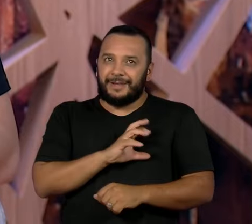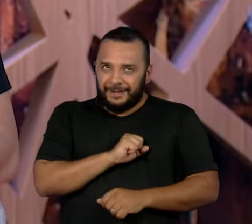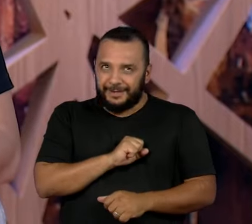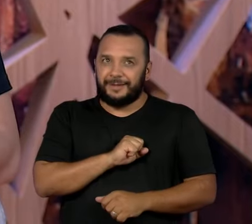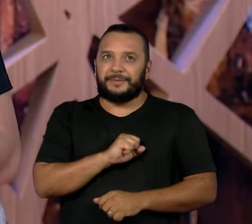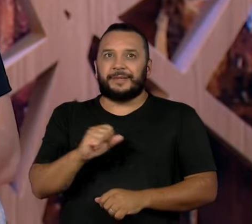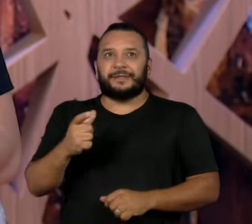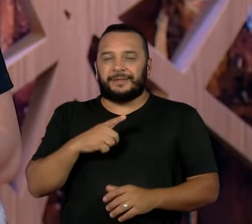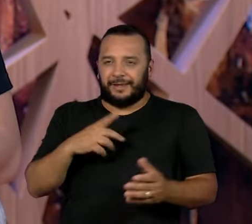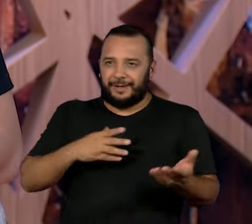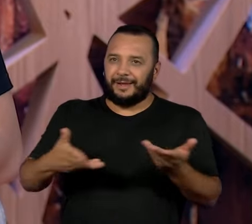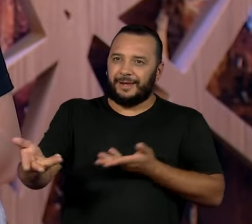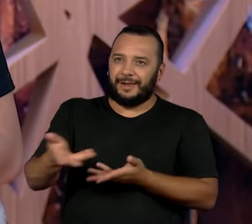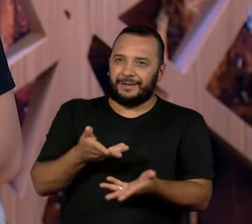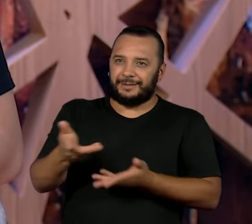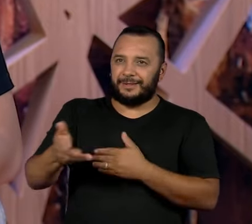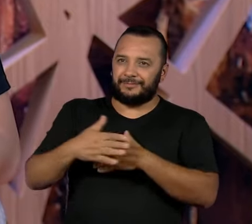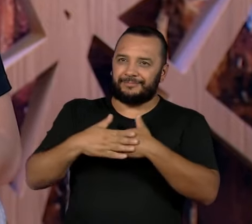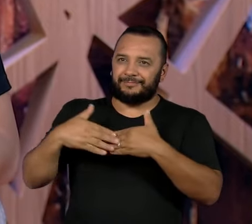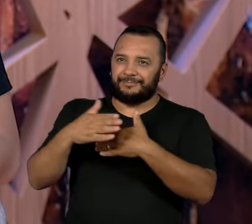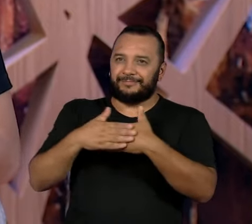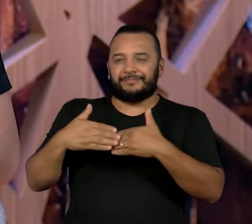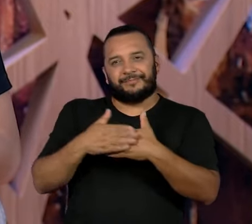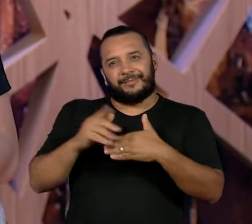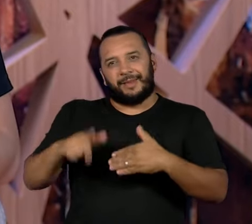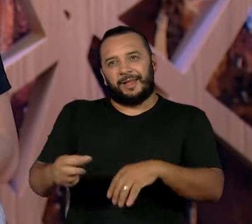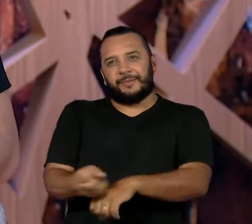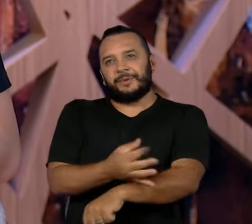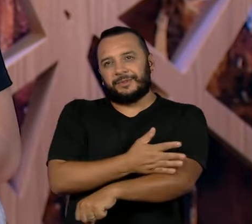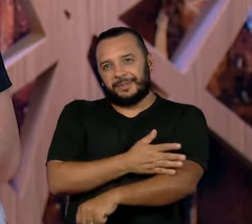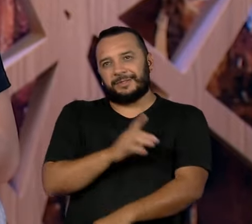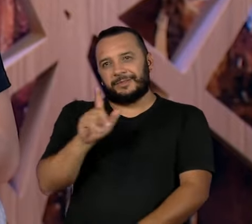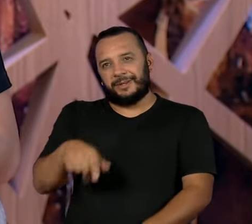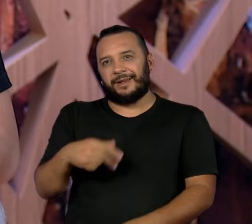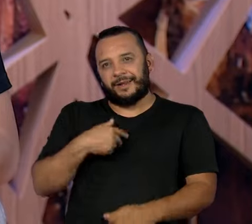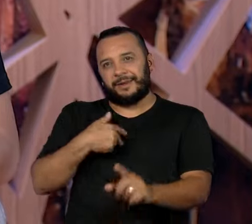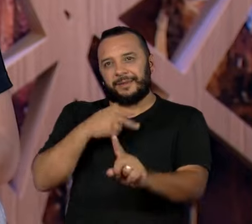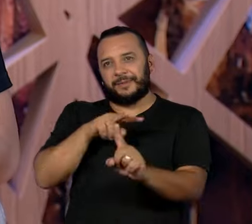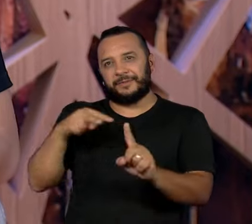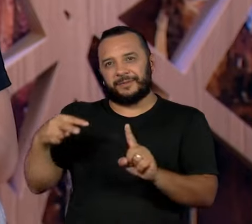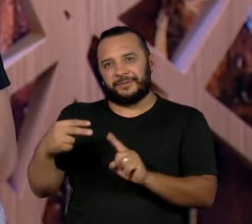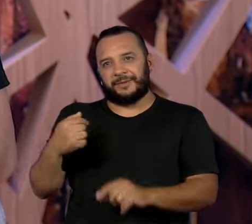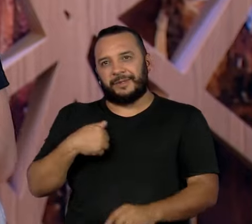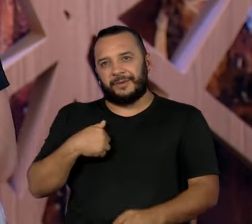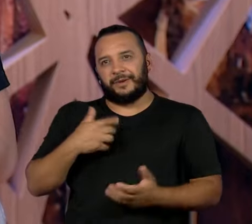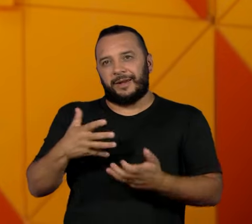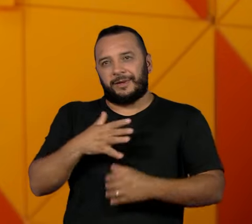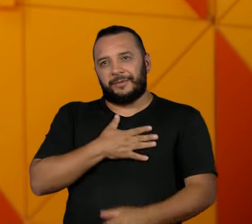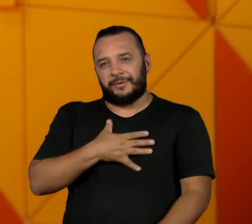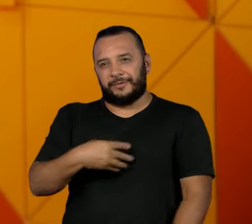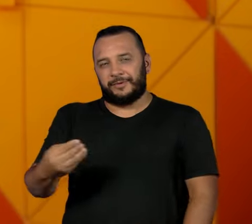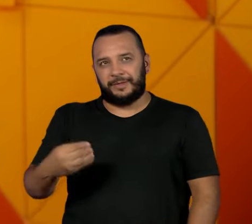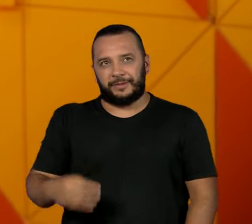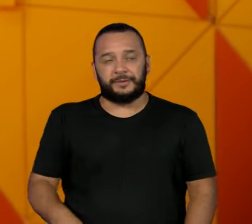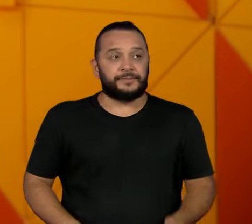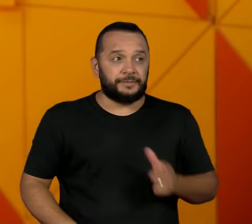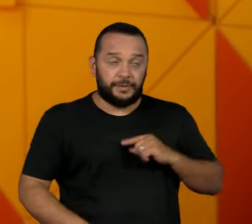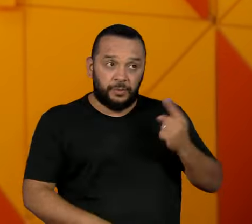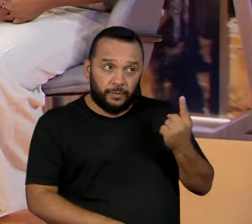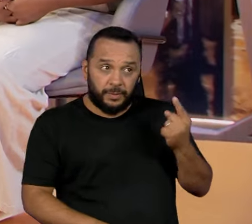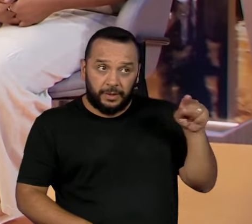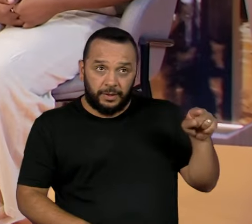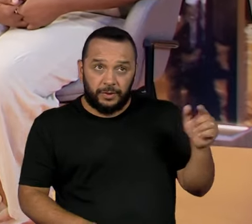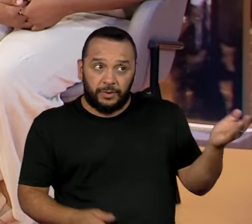ali uma relação de afeto, é realmente emocionante. Acho que esse é o mundo que eu quero para o meu filho. E a gente tem uma aqui hoje, não tem,